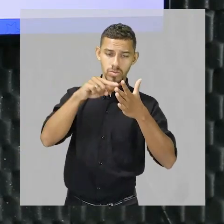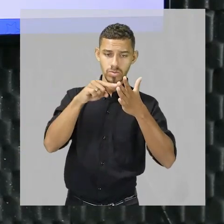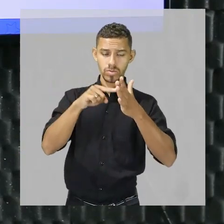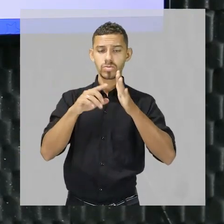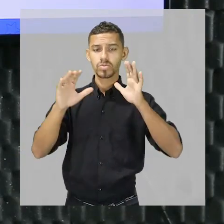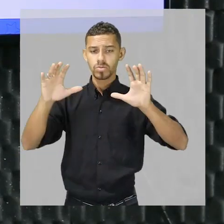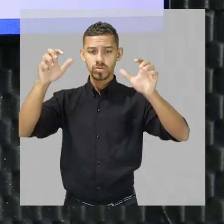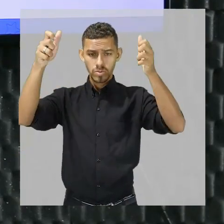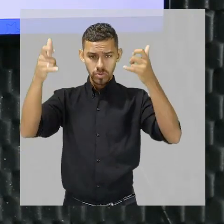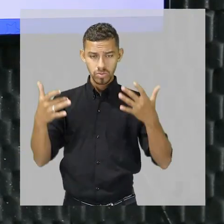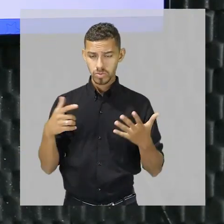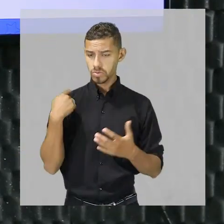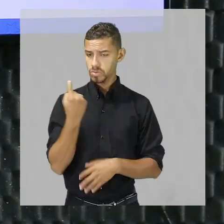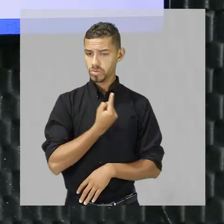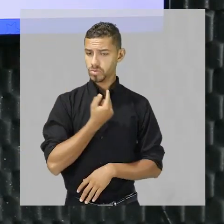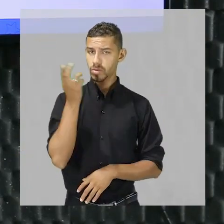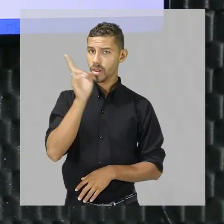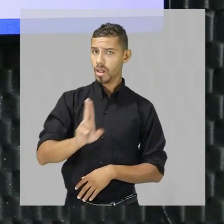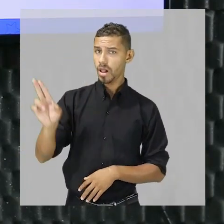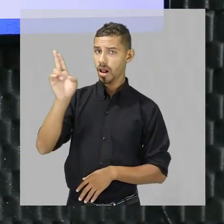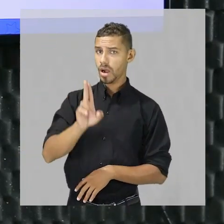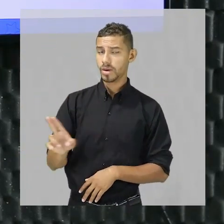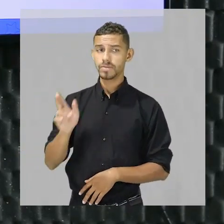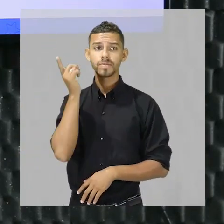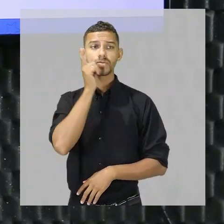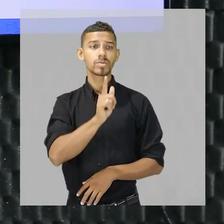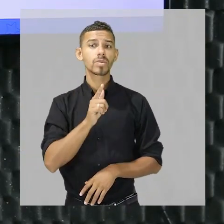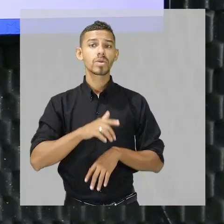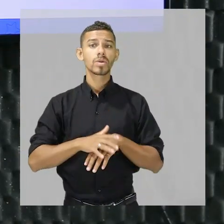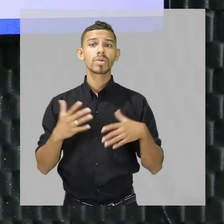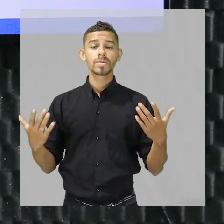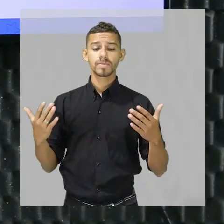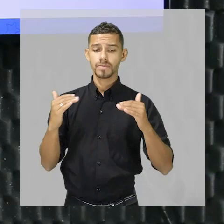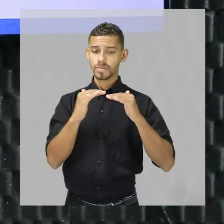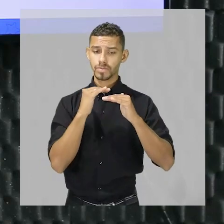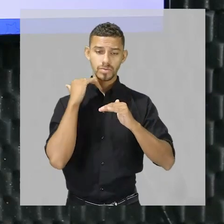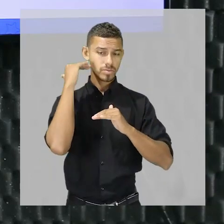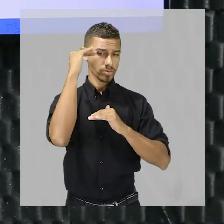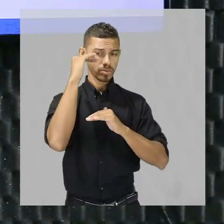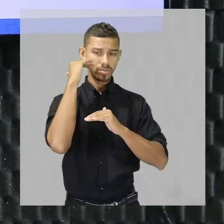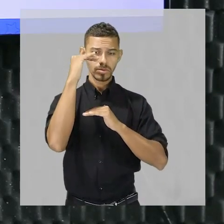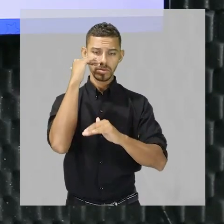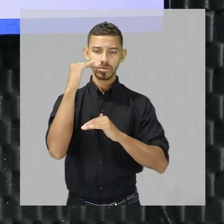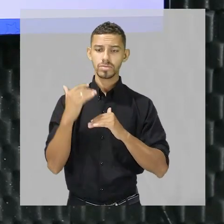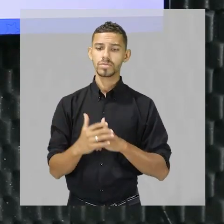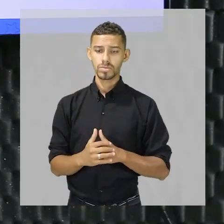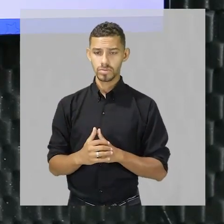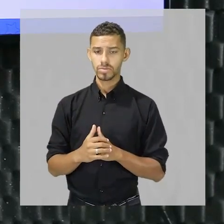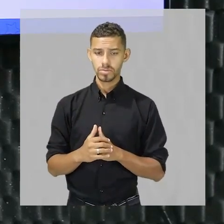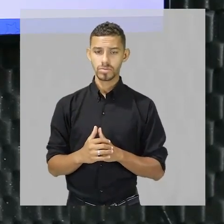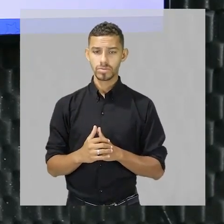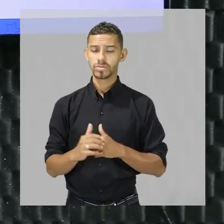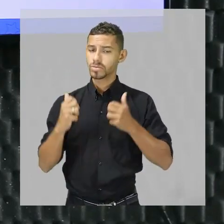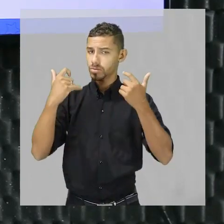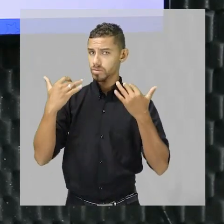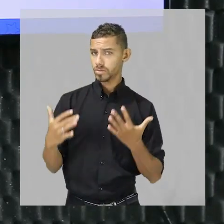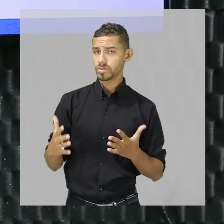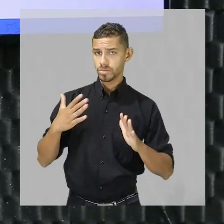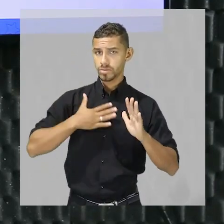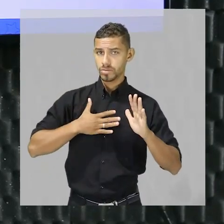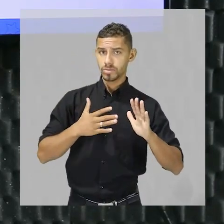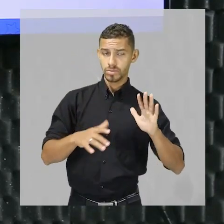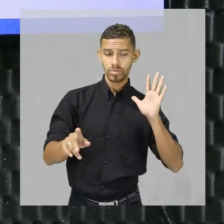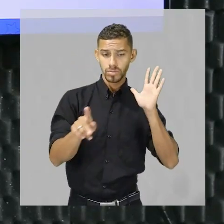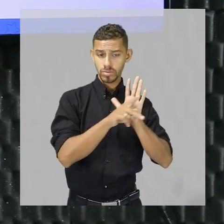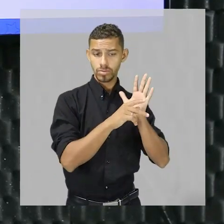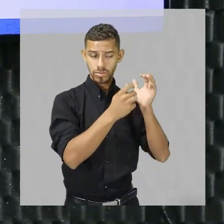né, que vão ser utilizados para a gente conseguir se localizar na superfície, né? A latitude, que a gente já vai falar com mais calma, né,